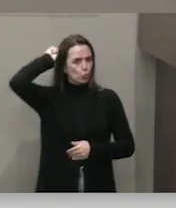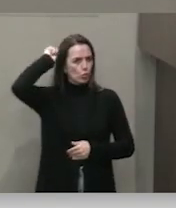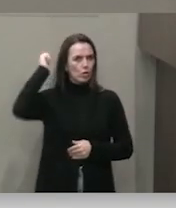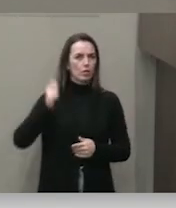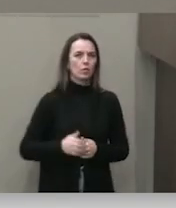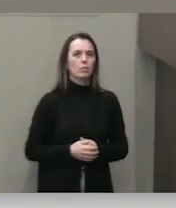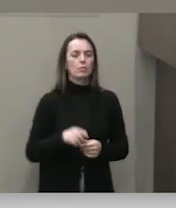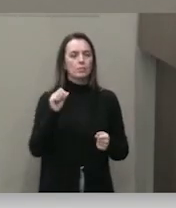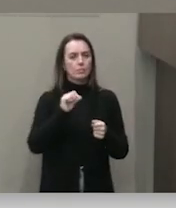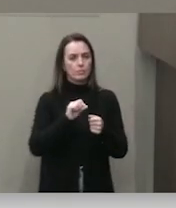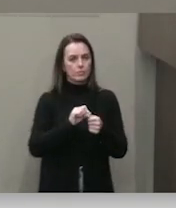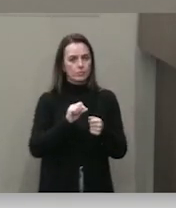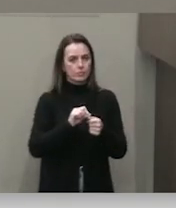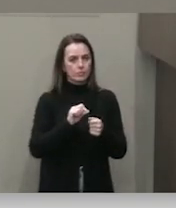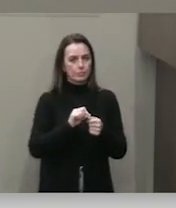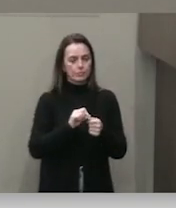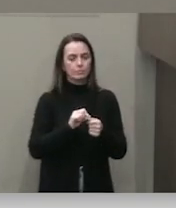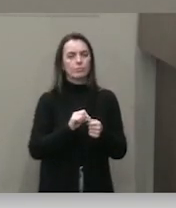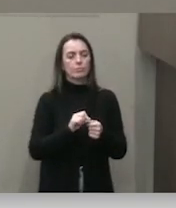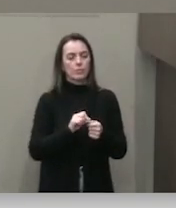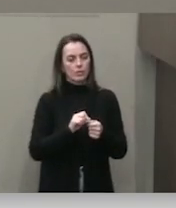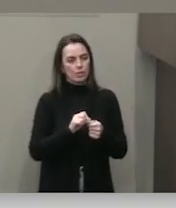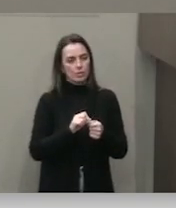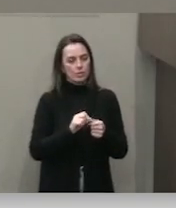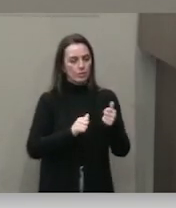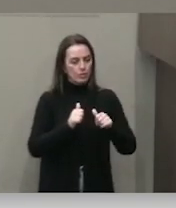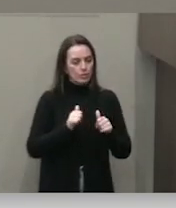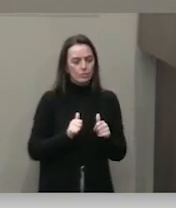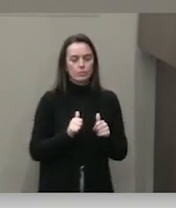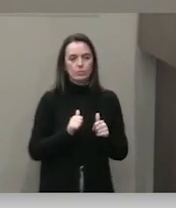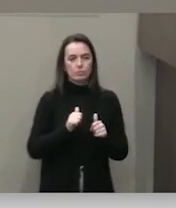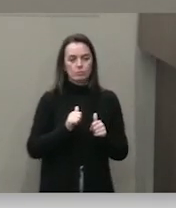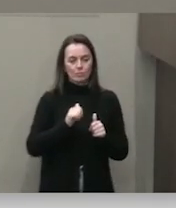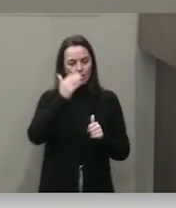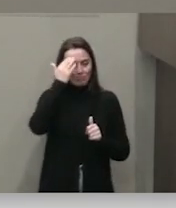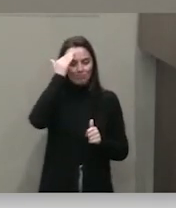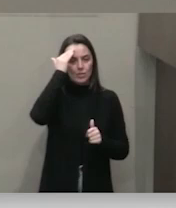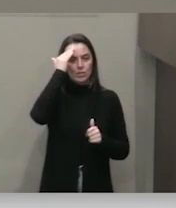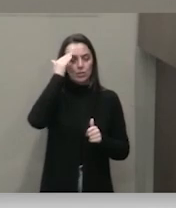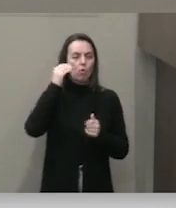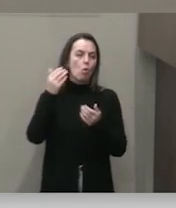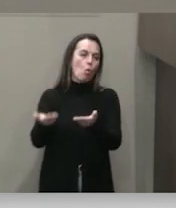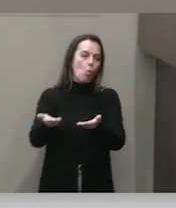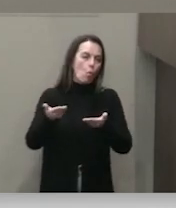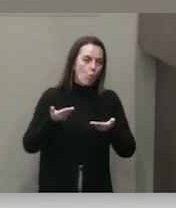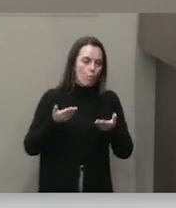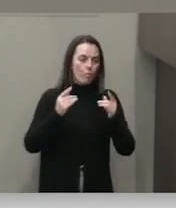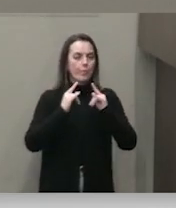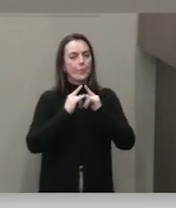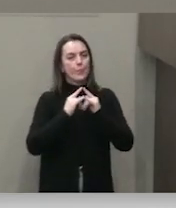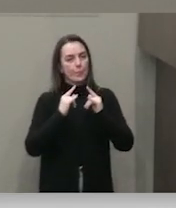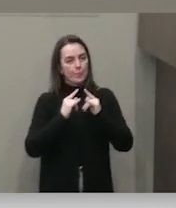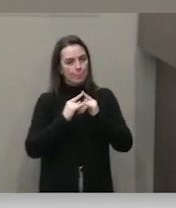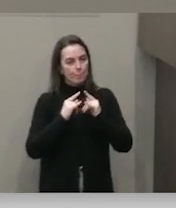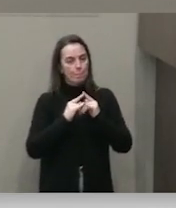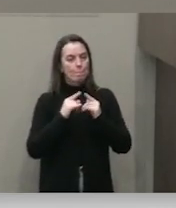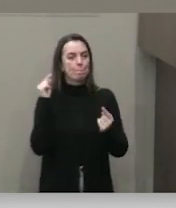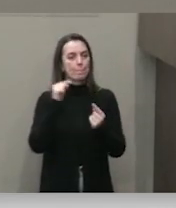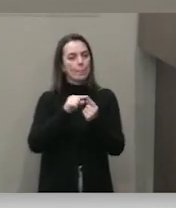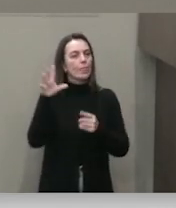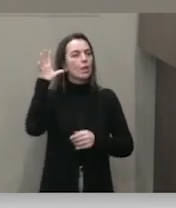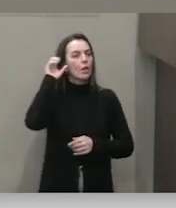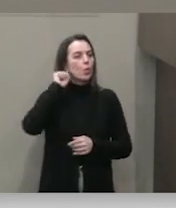e fez por entender a importância do convite para as entidades de classe, para ouvir os